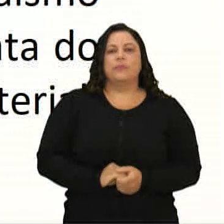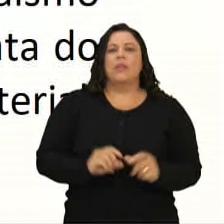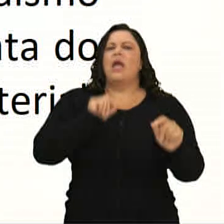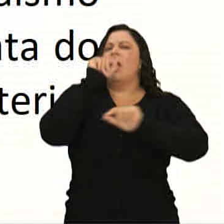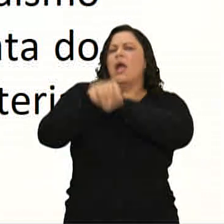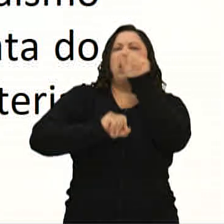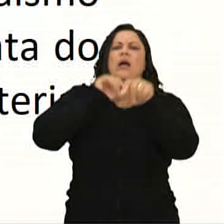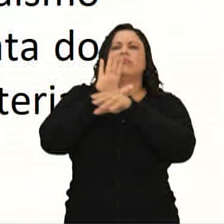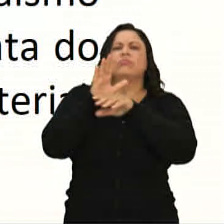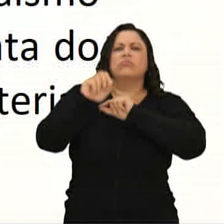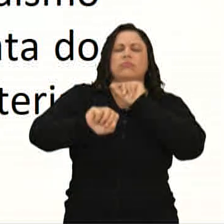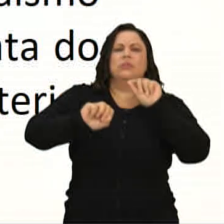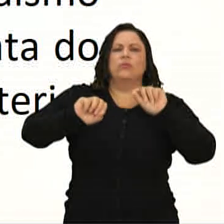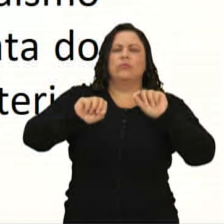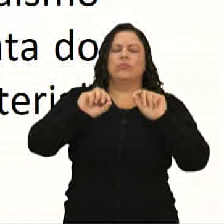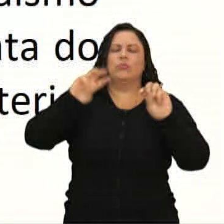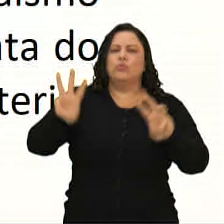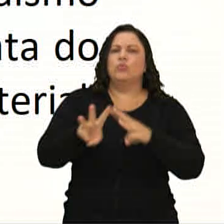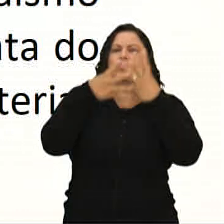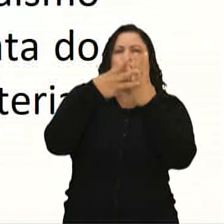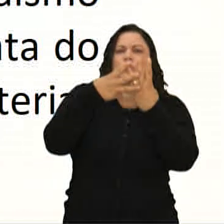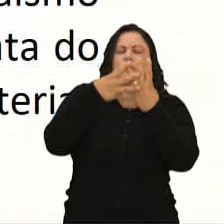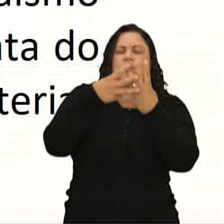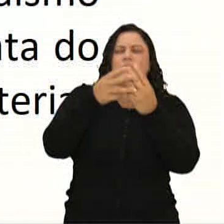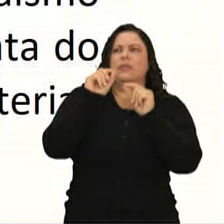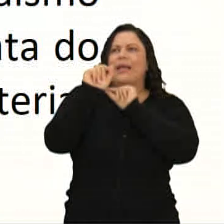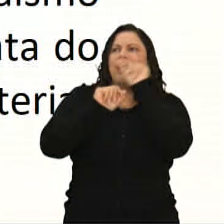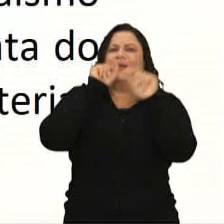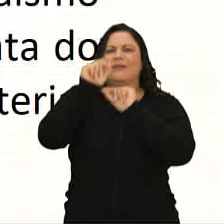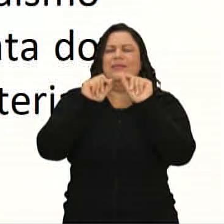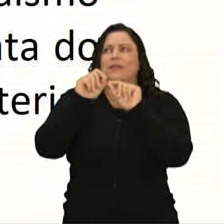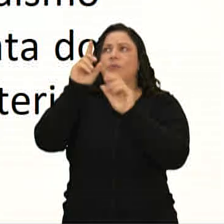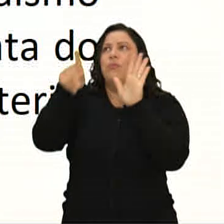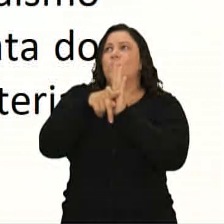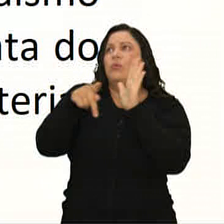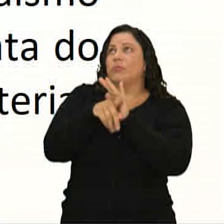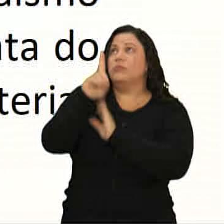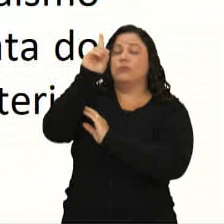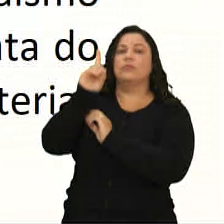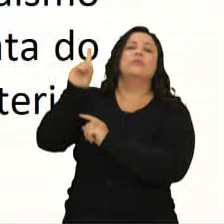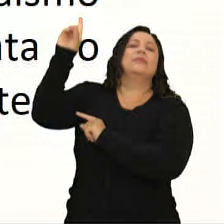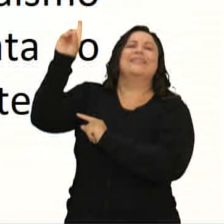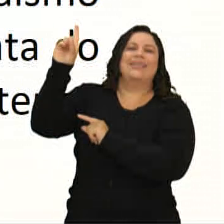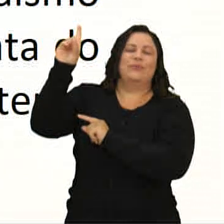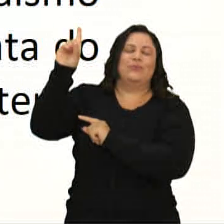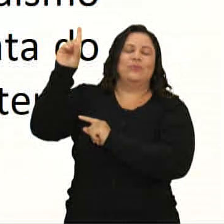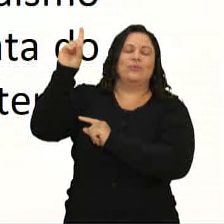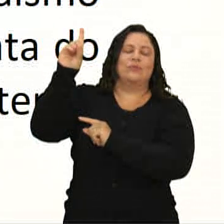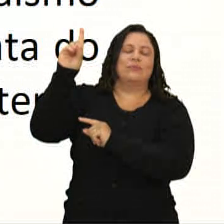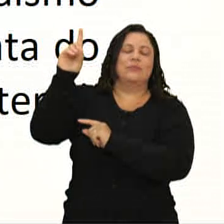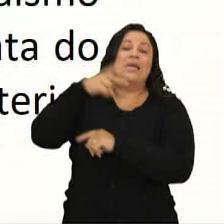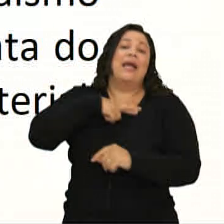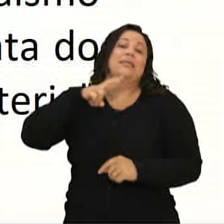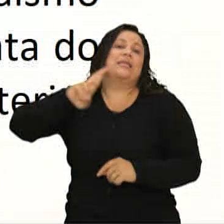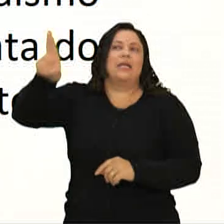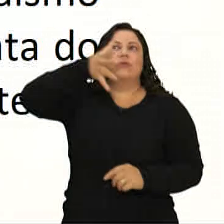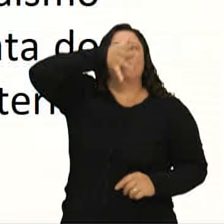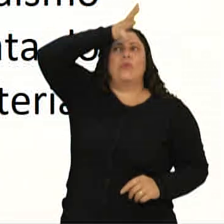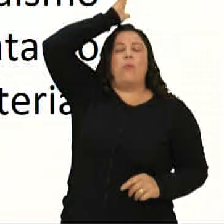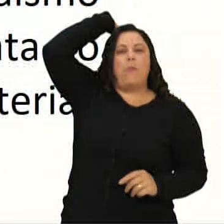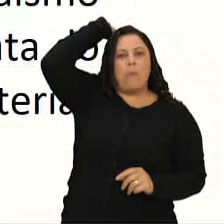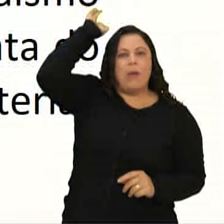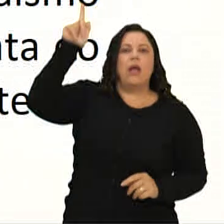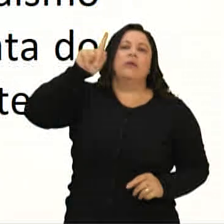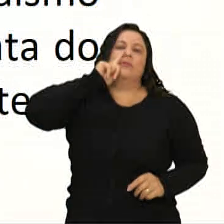judaísmo é a concepção de Deus. As religiões dos romanos e dos gregos ou dos sírios